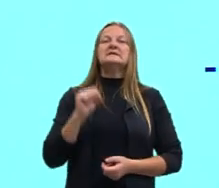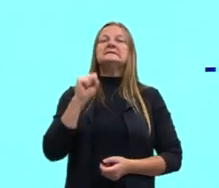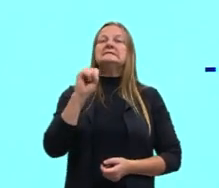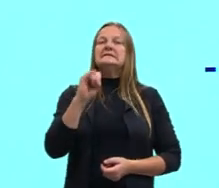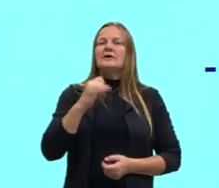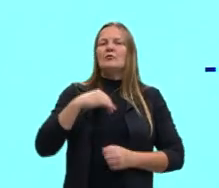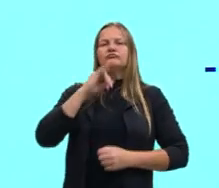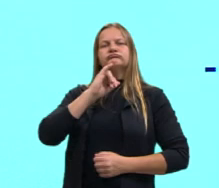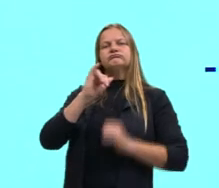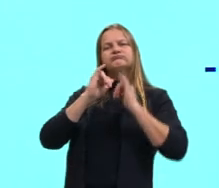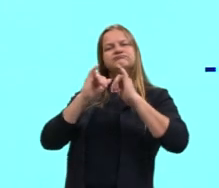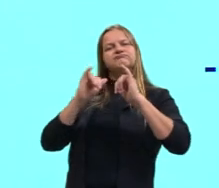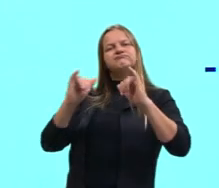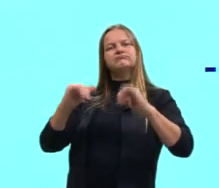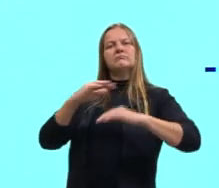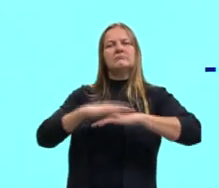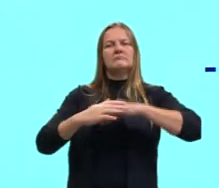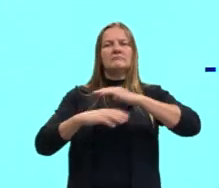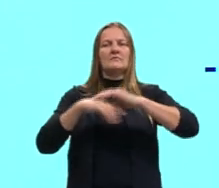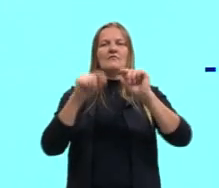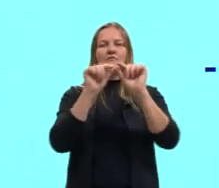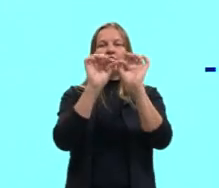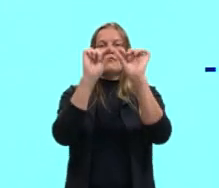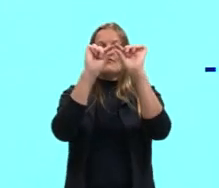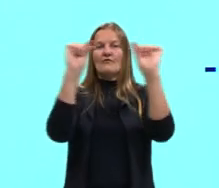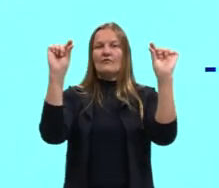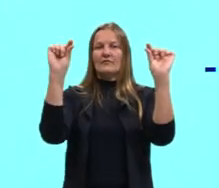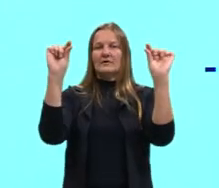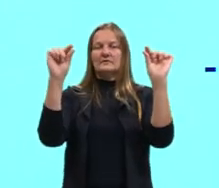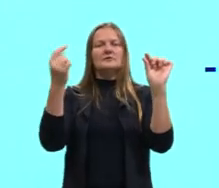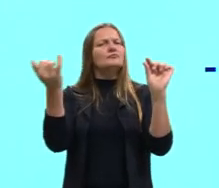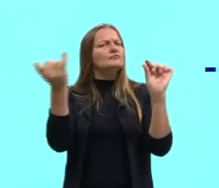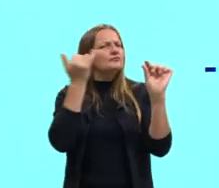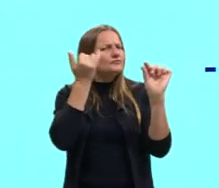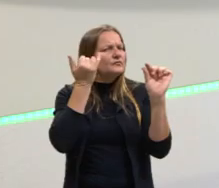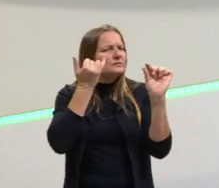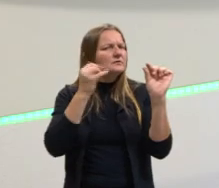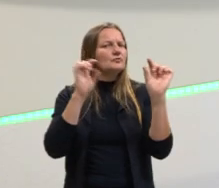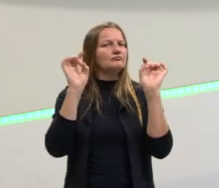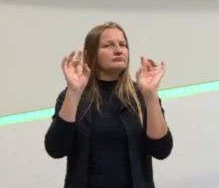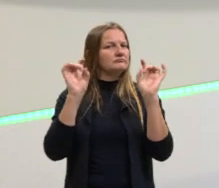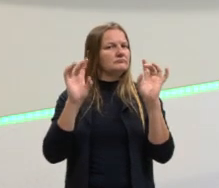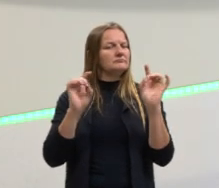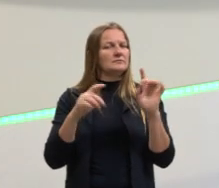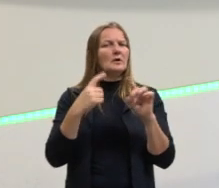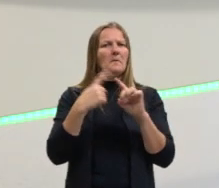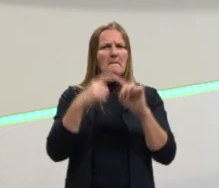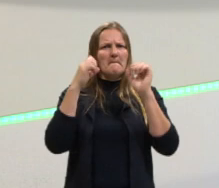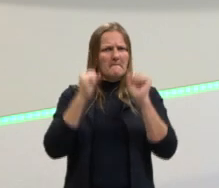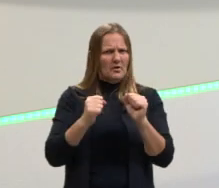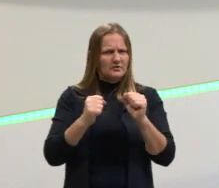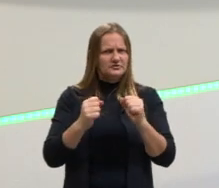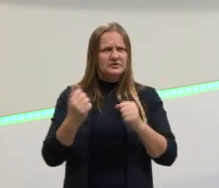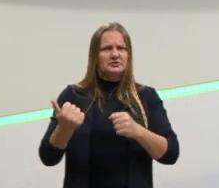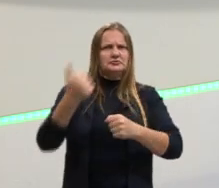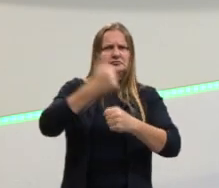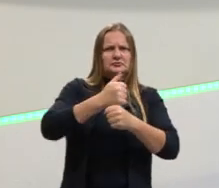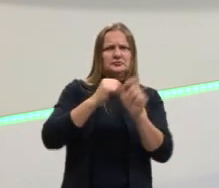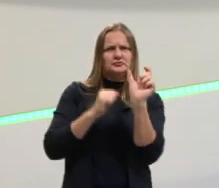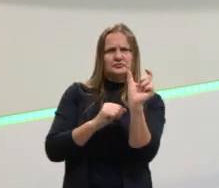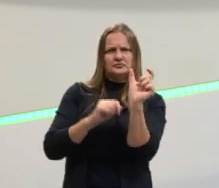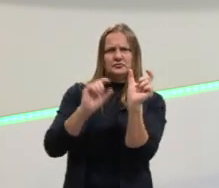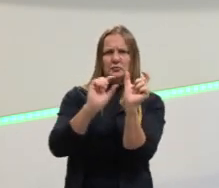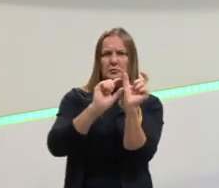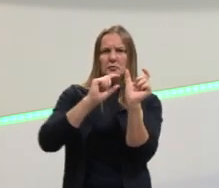eu dou uma informação quando eu construo uma frase pensando numa informação específica eu posso construir